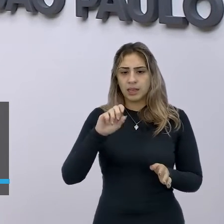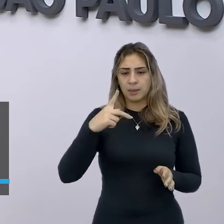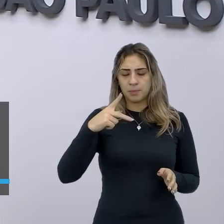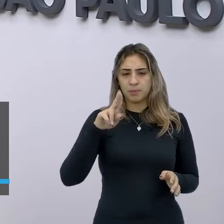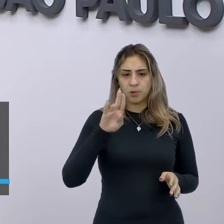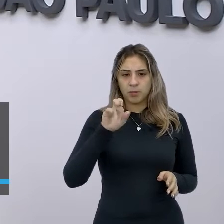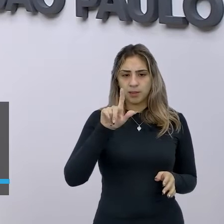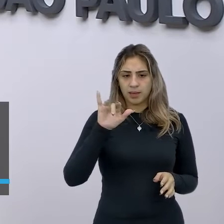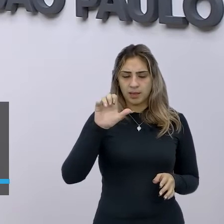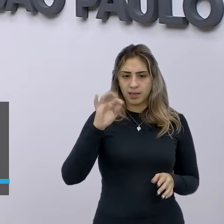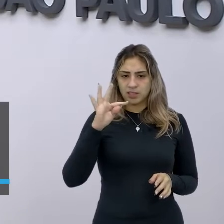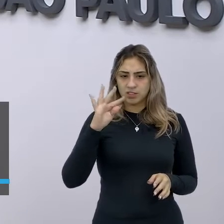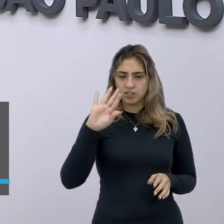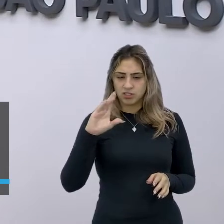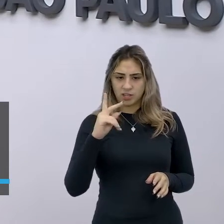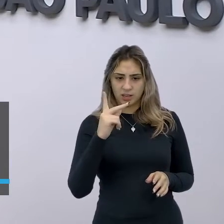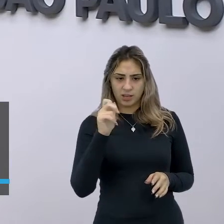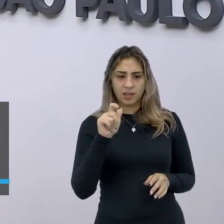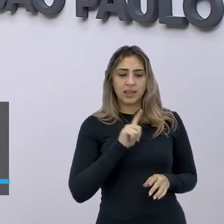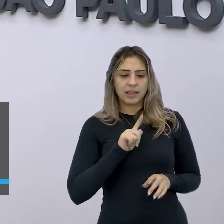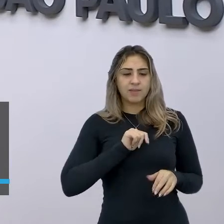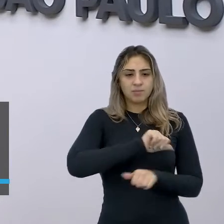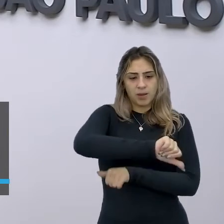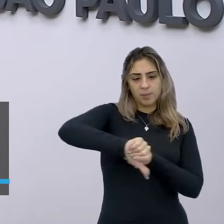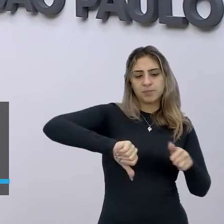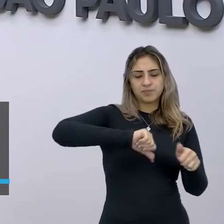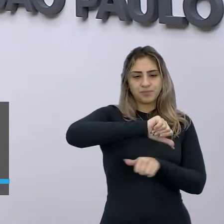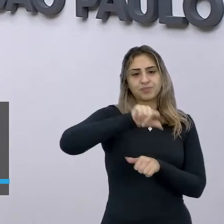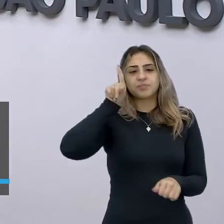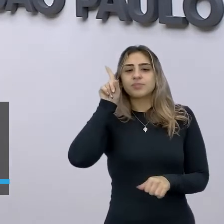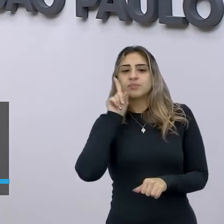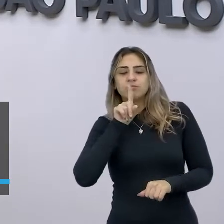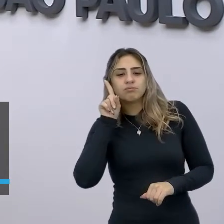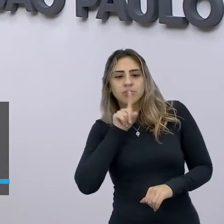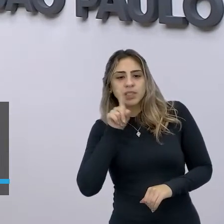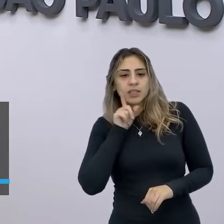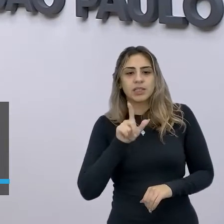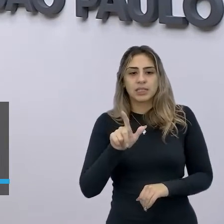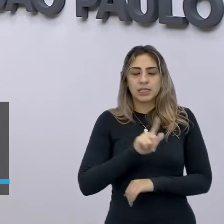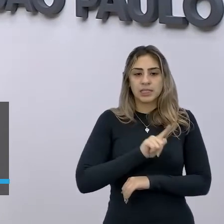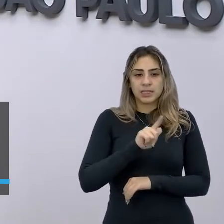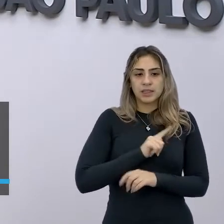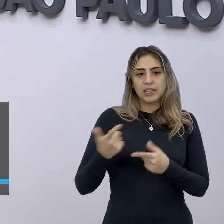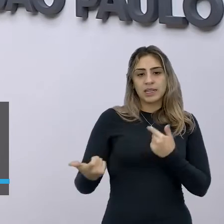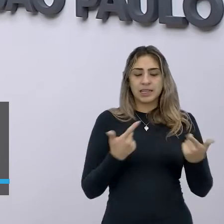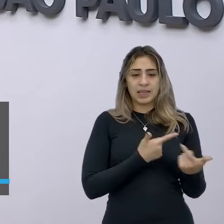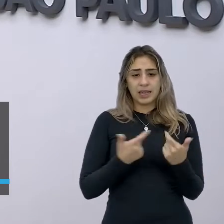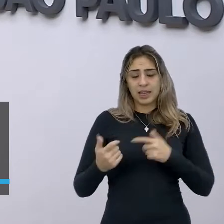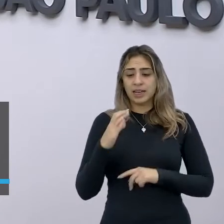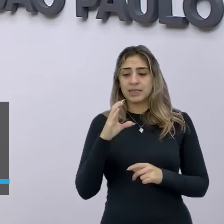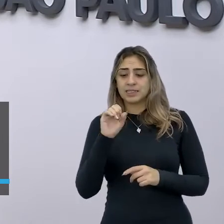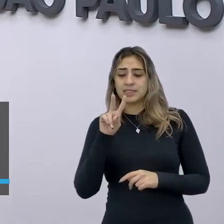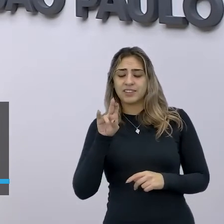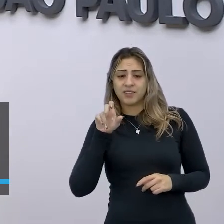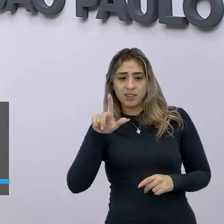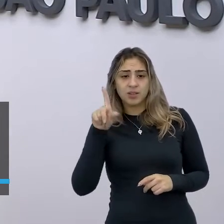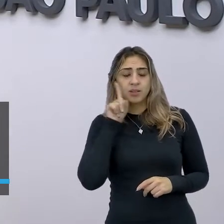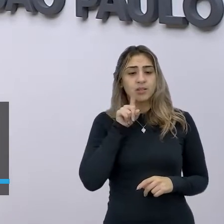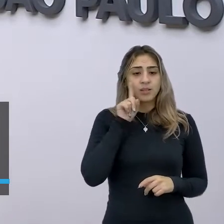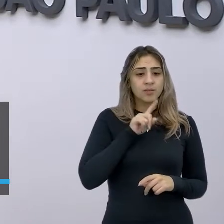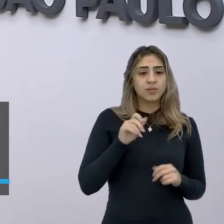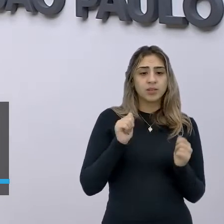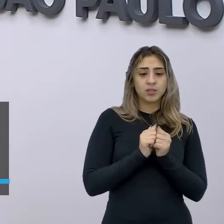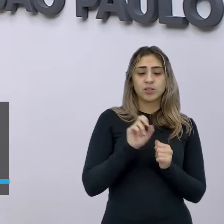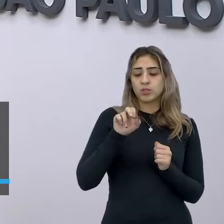né? Teve uma revolução nos Estados Unidos que teve a ver com a Guerra Civil estadunidense, o Sul contra